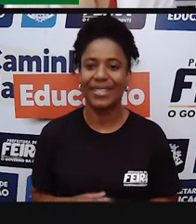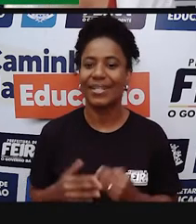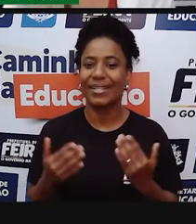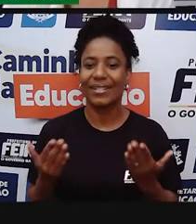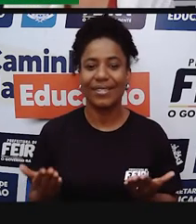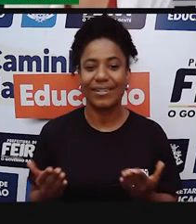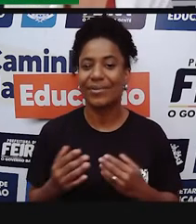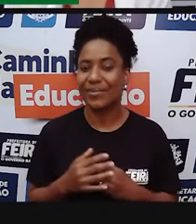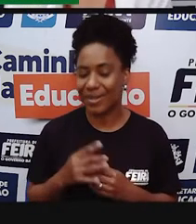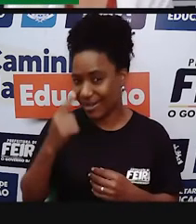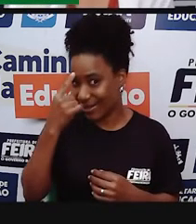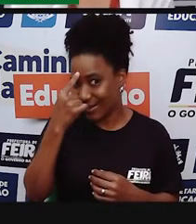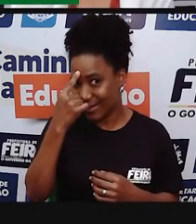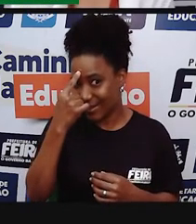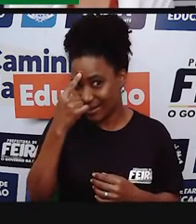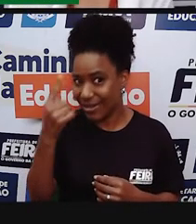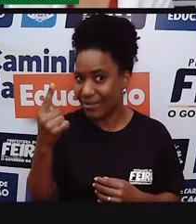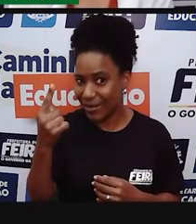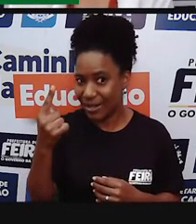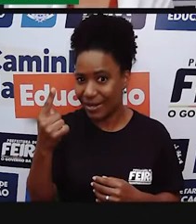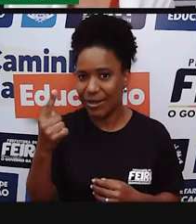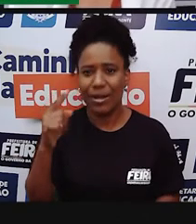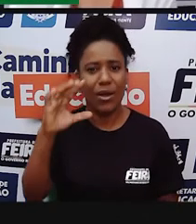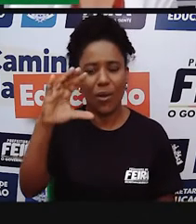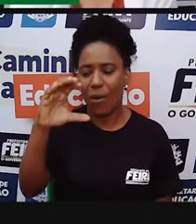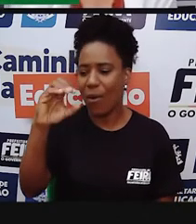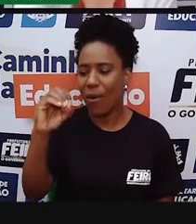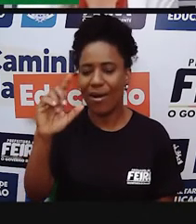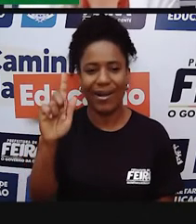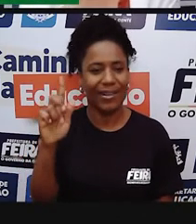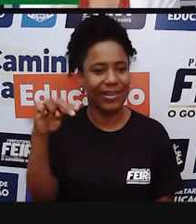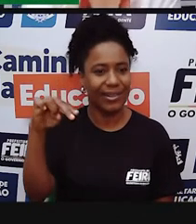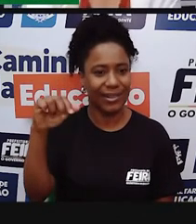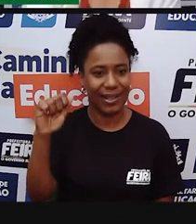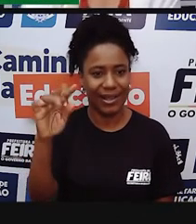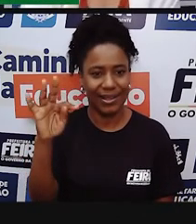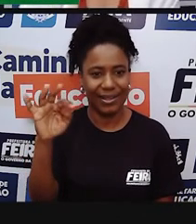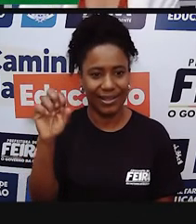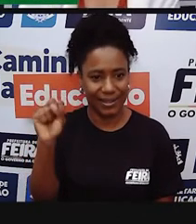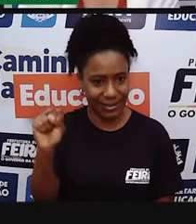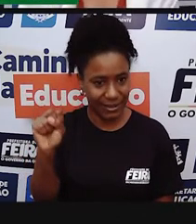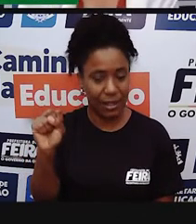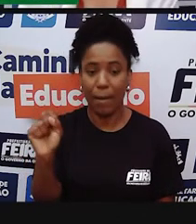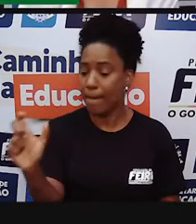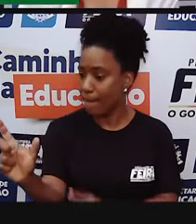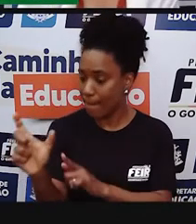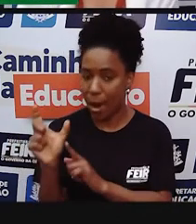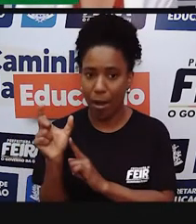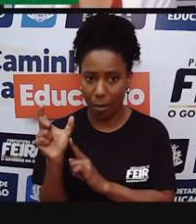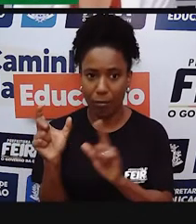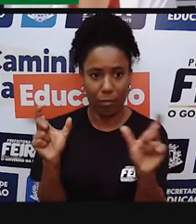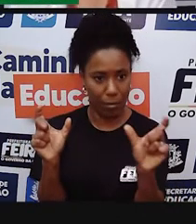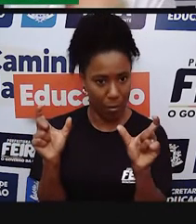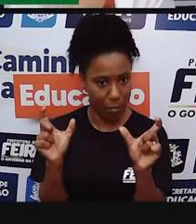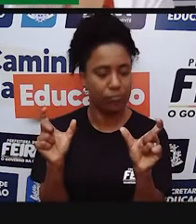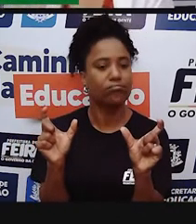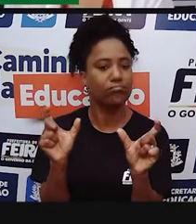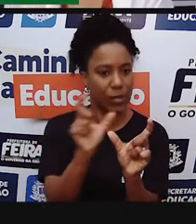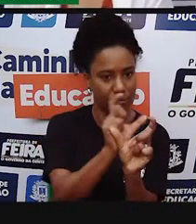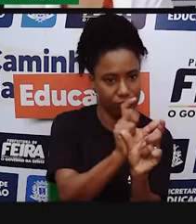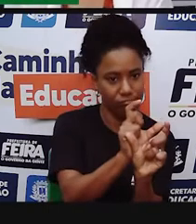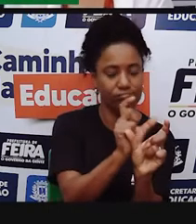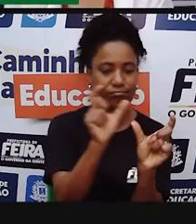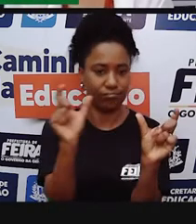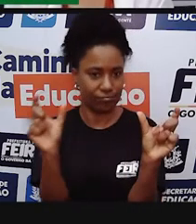aulas anteriores quando eu falei das palavras combinadas existem as palavras cognatas e os